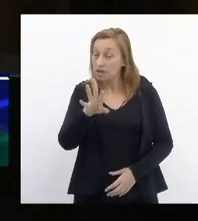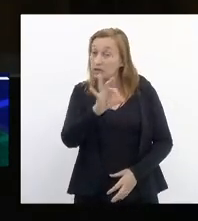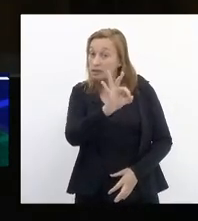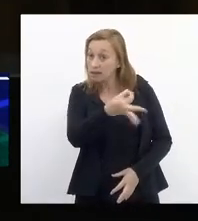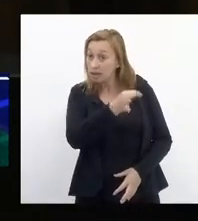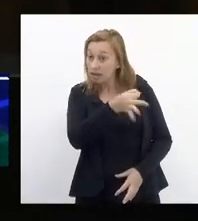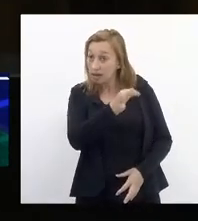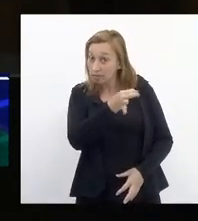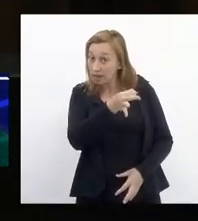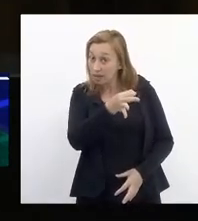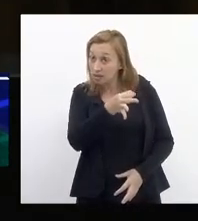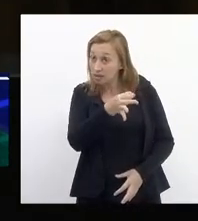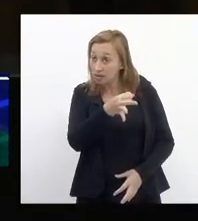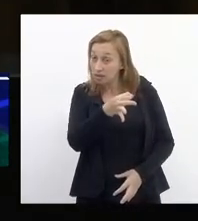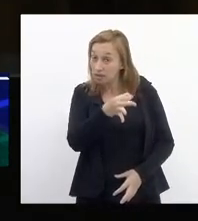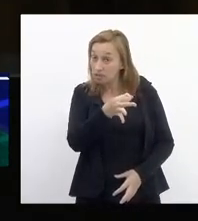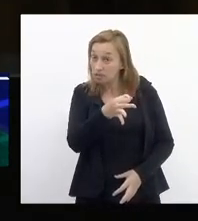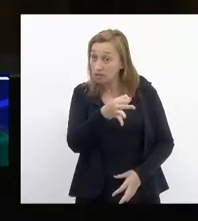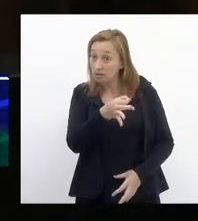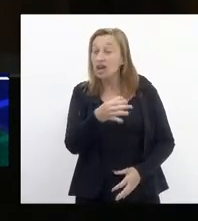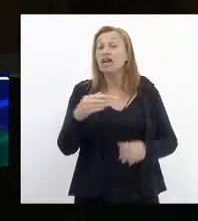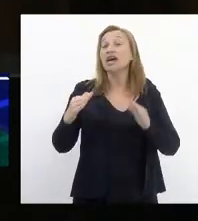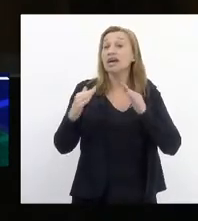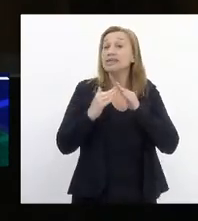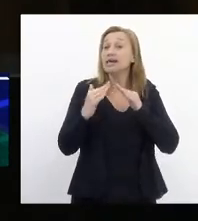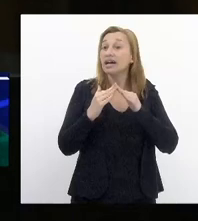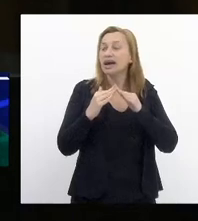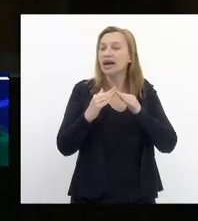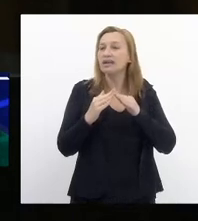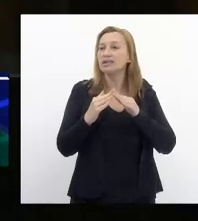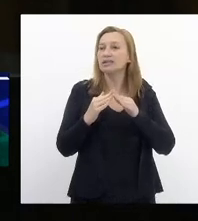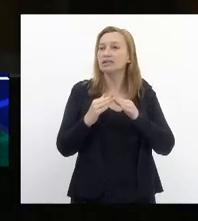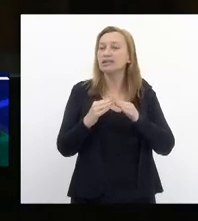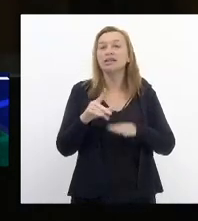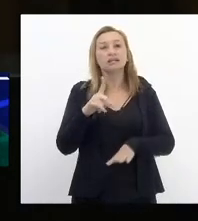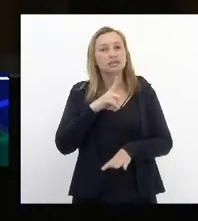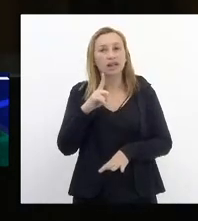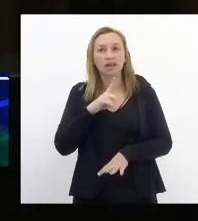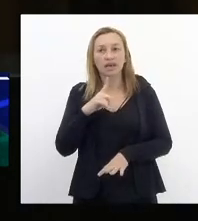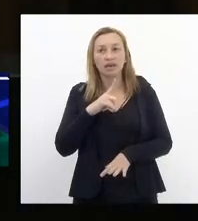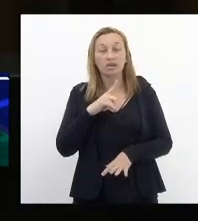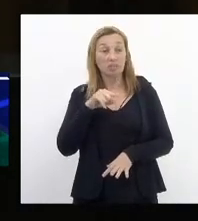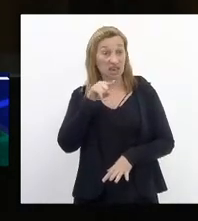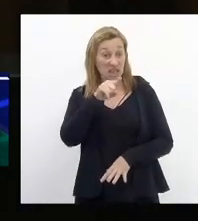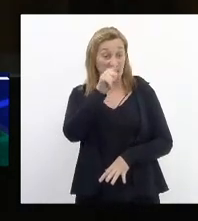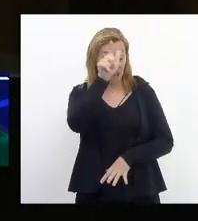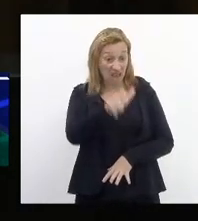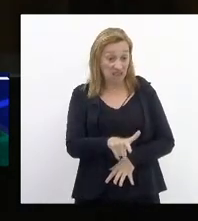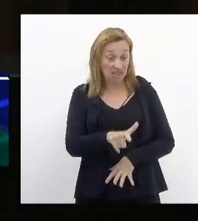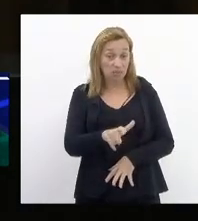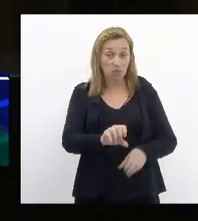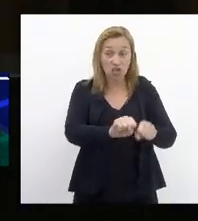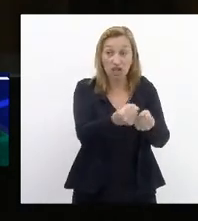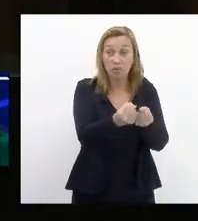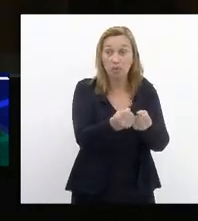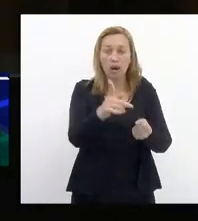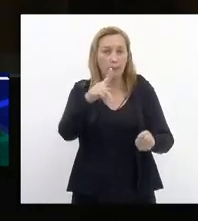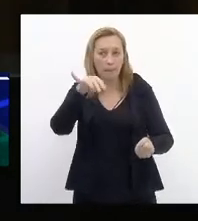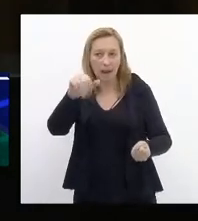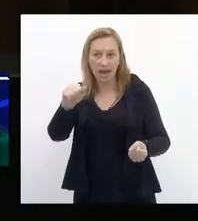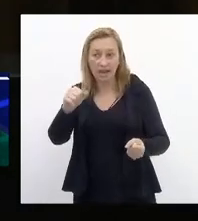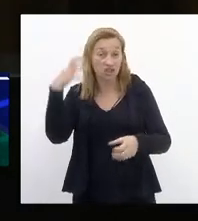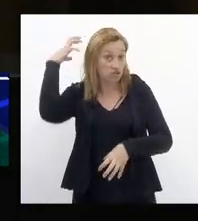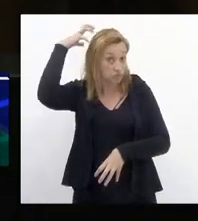possíveis e imagináveis que essa casa dispõe para que esta pessoa que quebrou a placa de Marielle